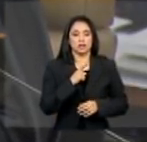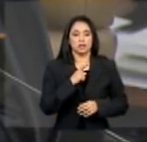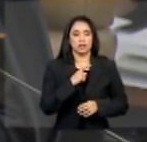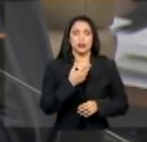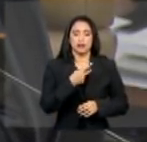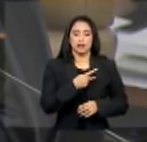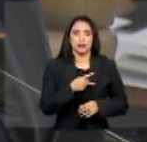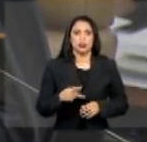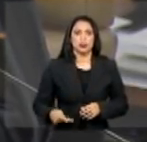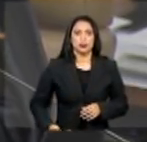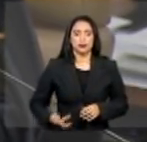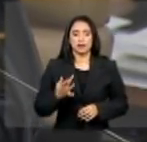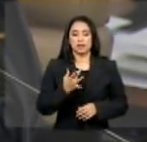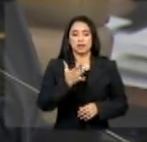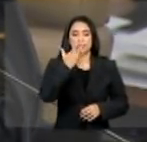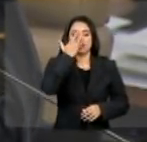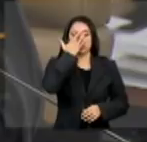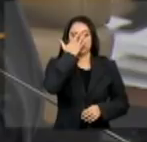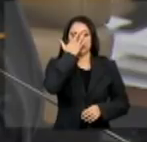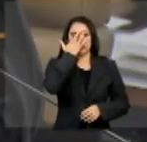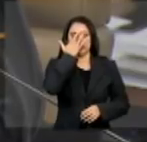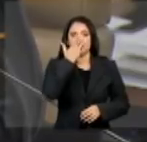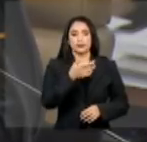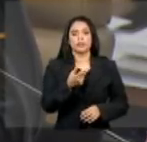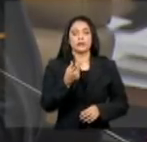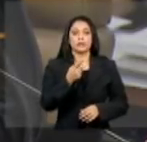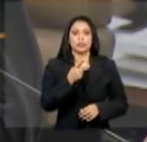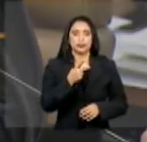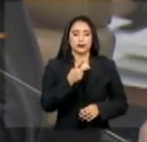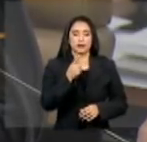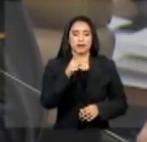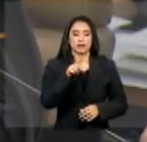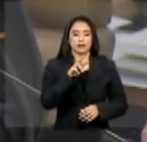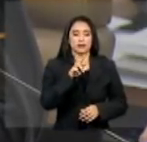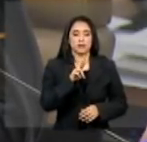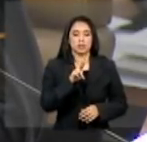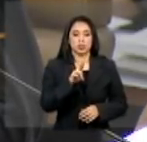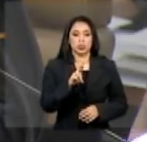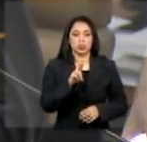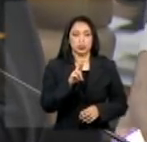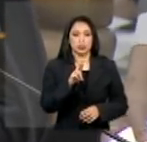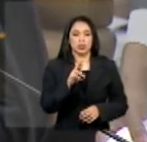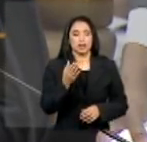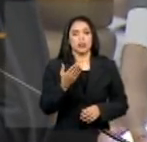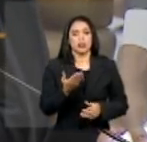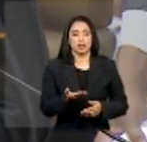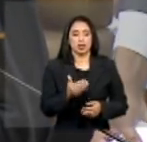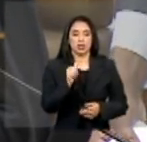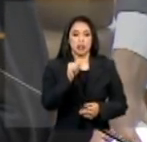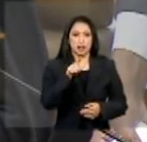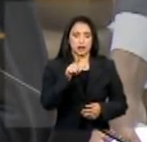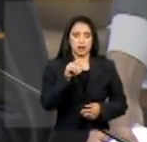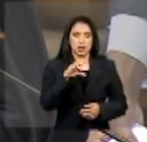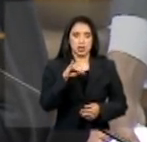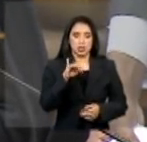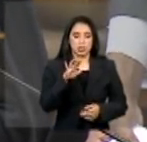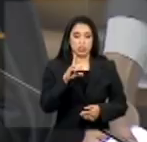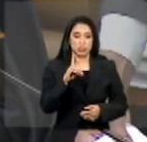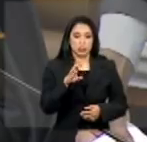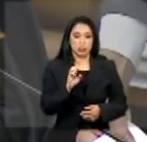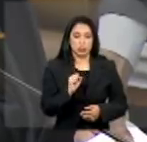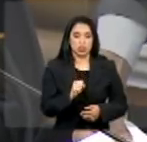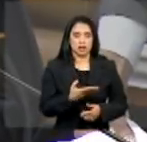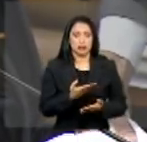presidente ministro dias toffolli ao seu procurador geral da república do senhor alcides martins também